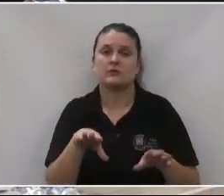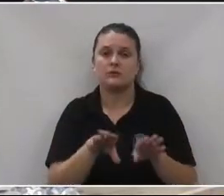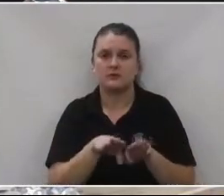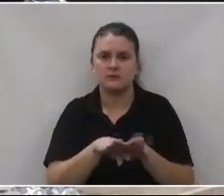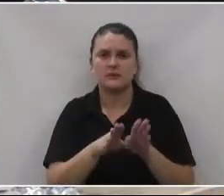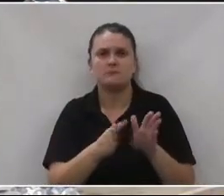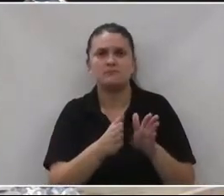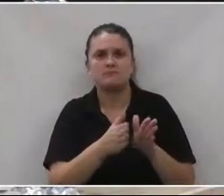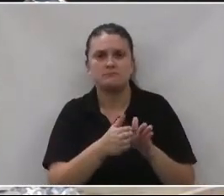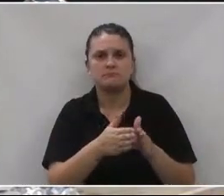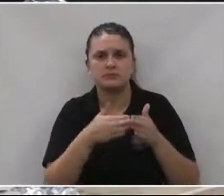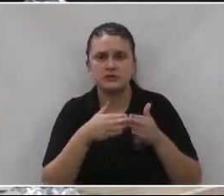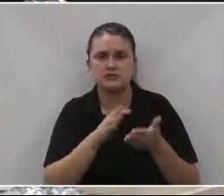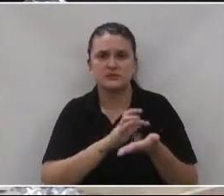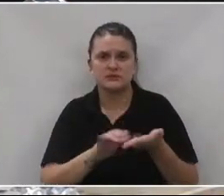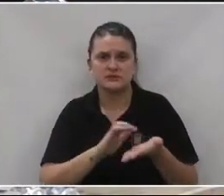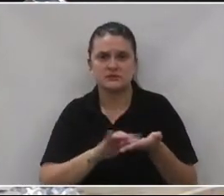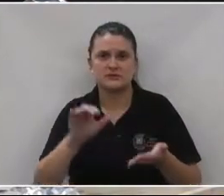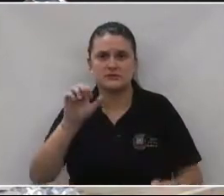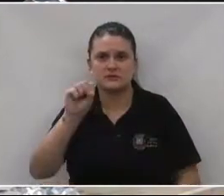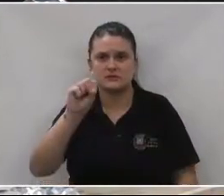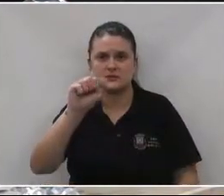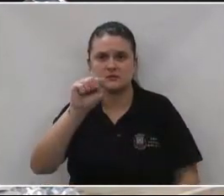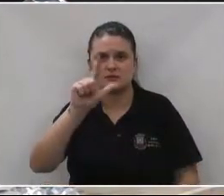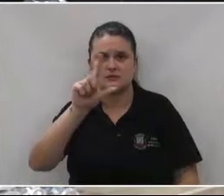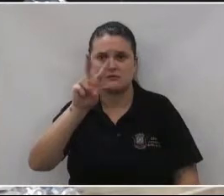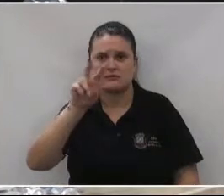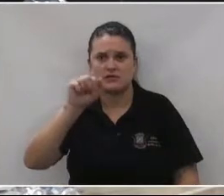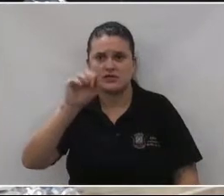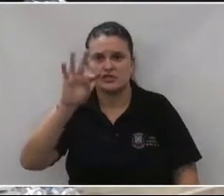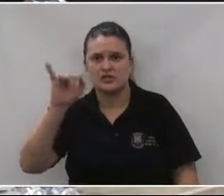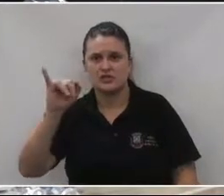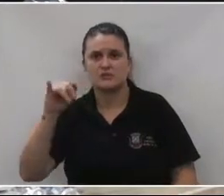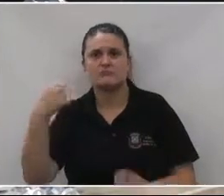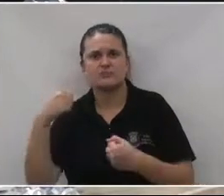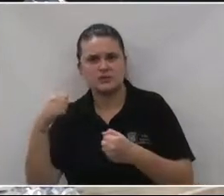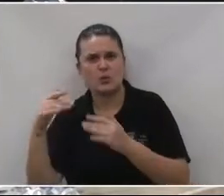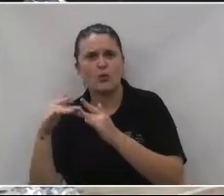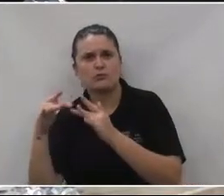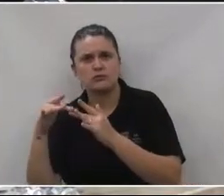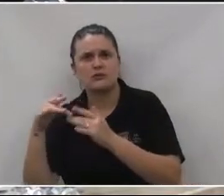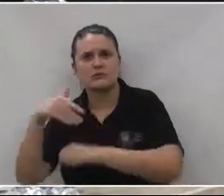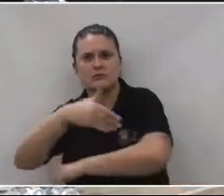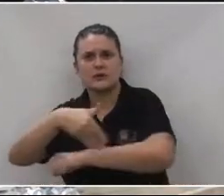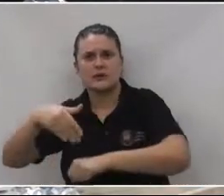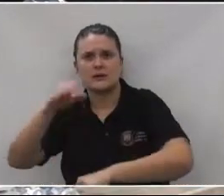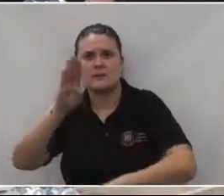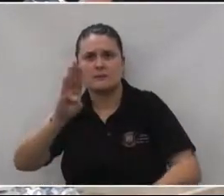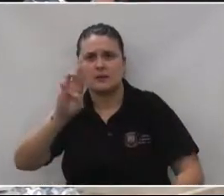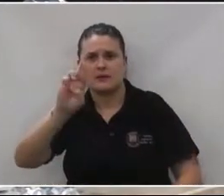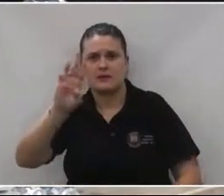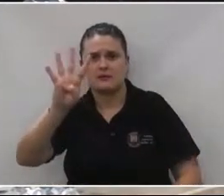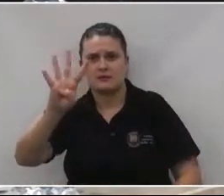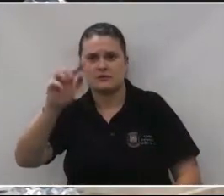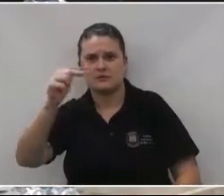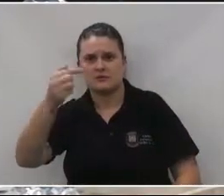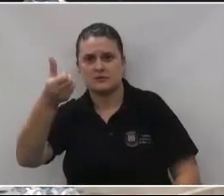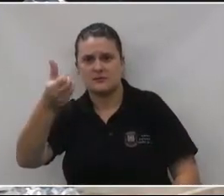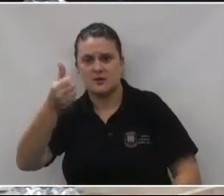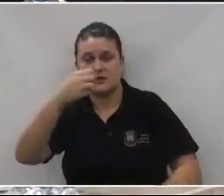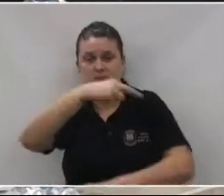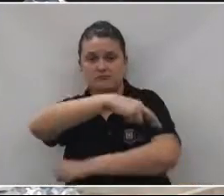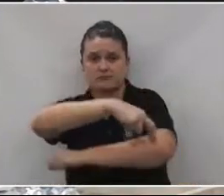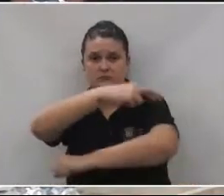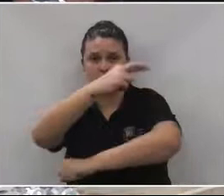pedi para o secretário salvatti entrar em contato com o pessoal do dr é na br 476 da ponte do